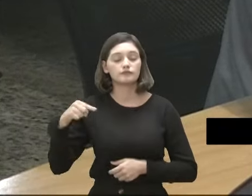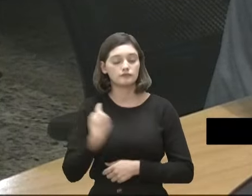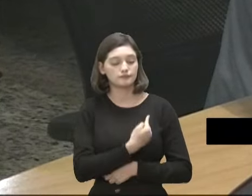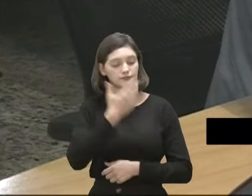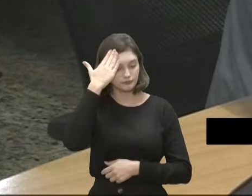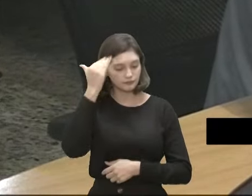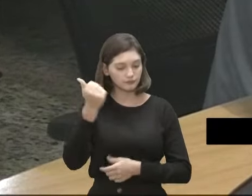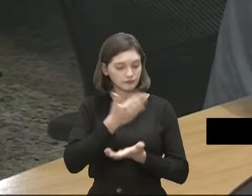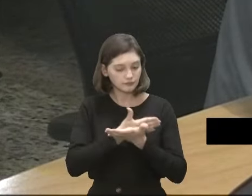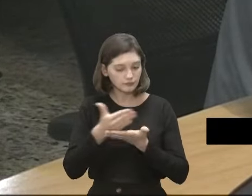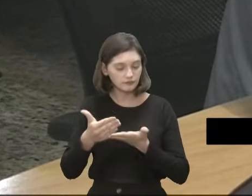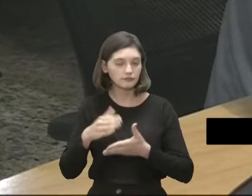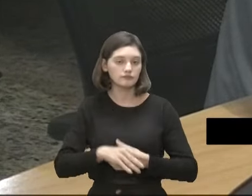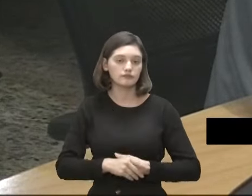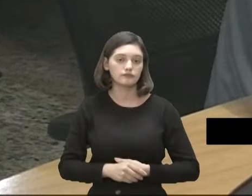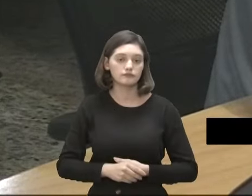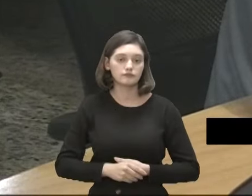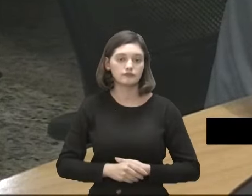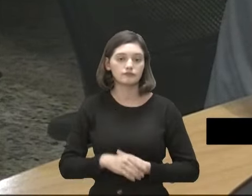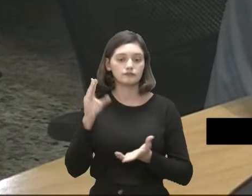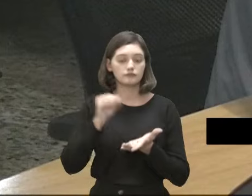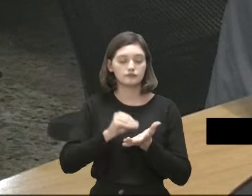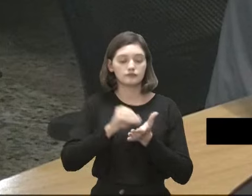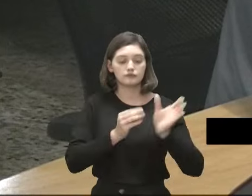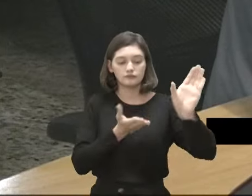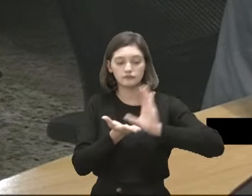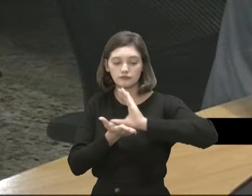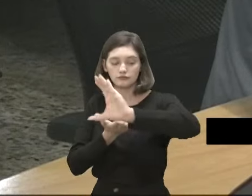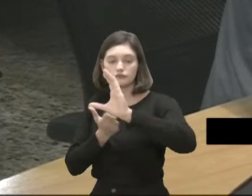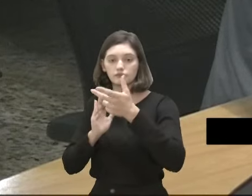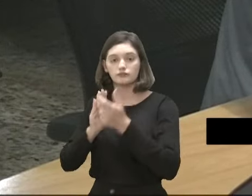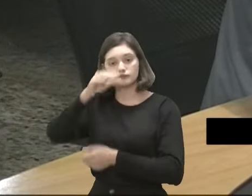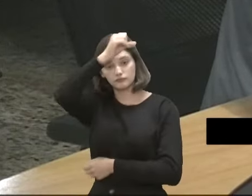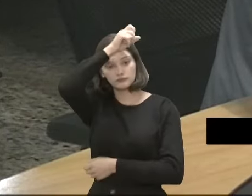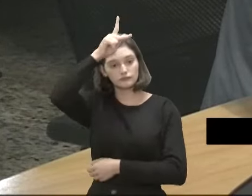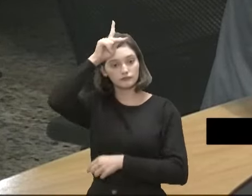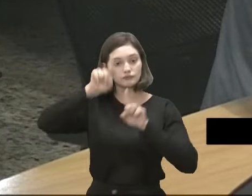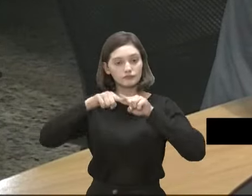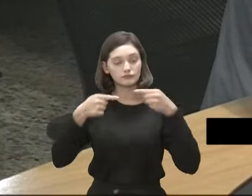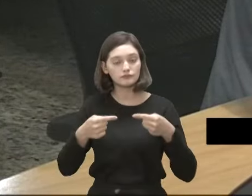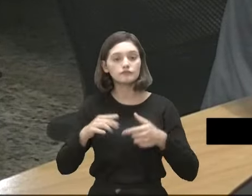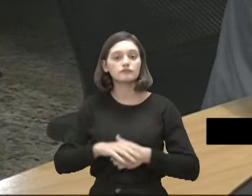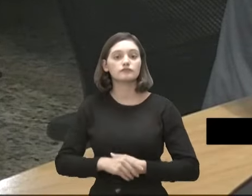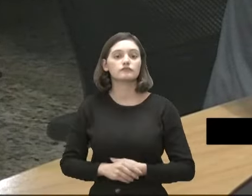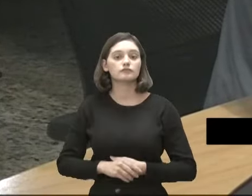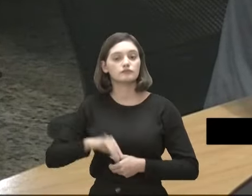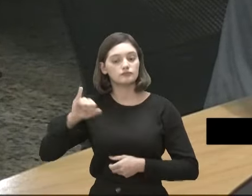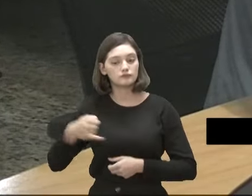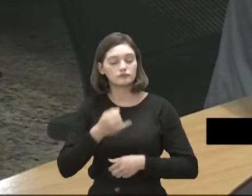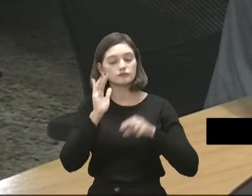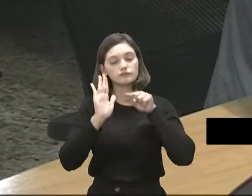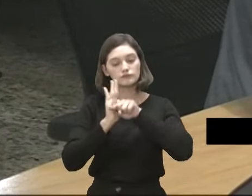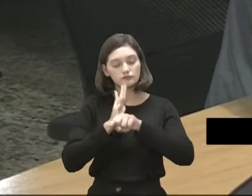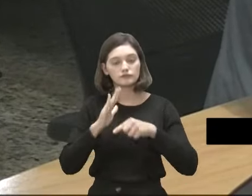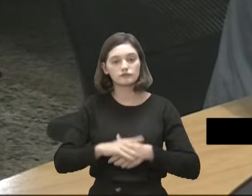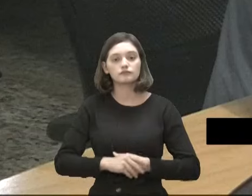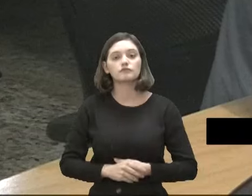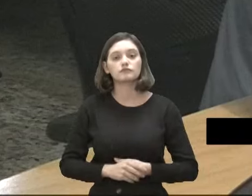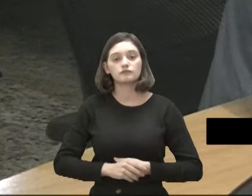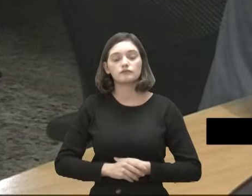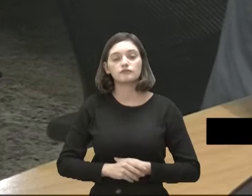isso, parte disso é pela a falta de repasse da prefeitura, mas aí eu aproveito e faço um questionamento aqui, se o senhor vereador